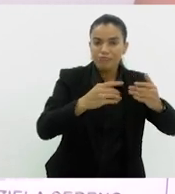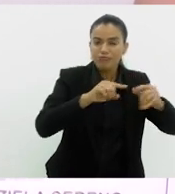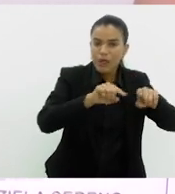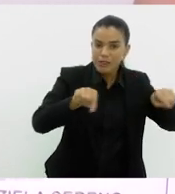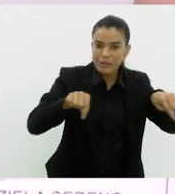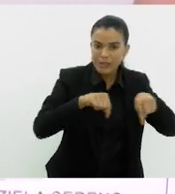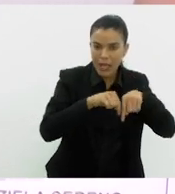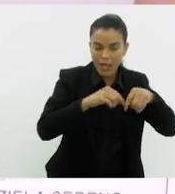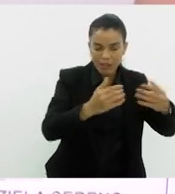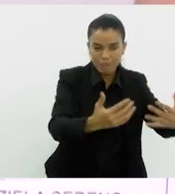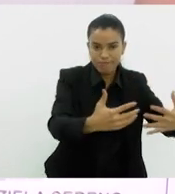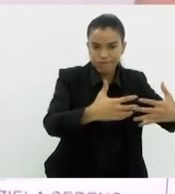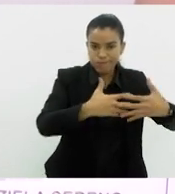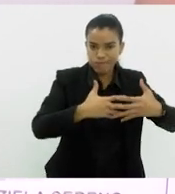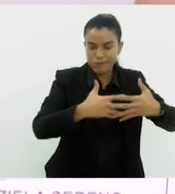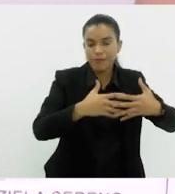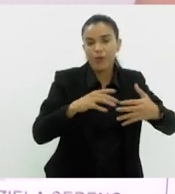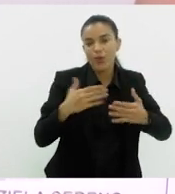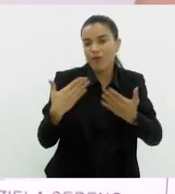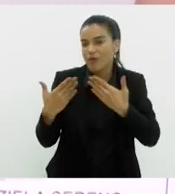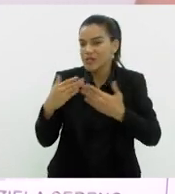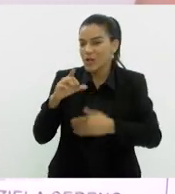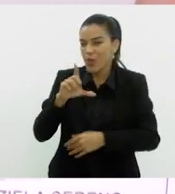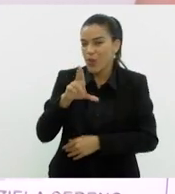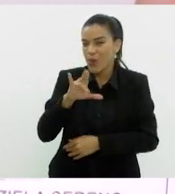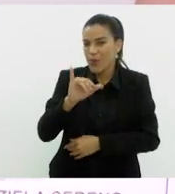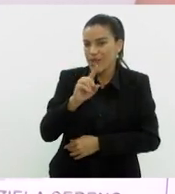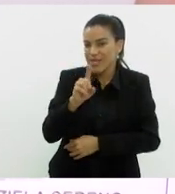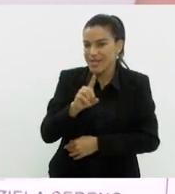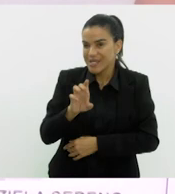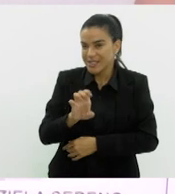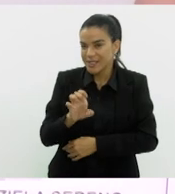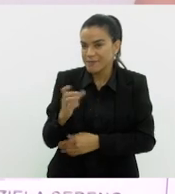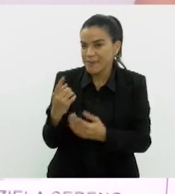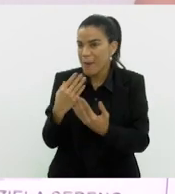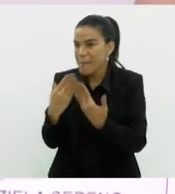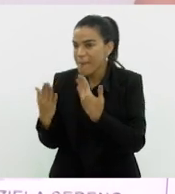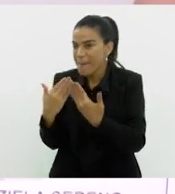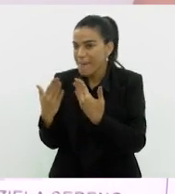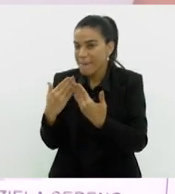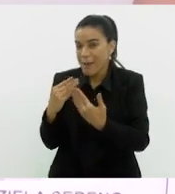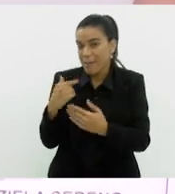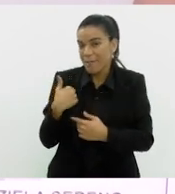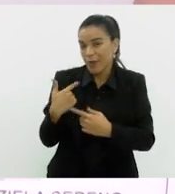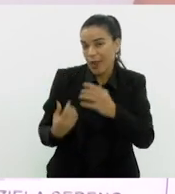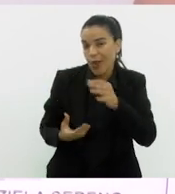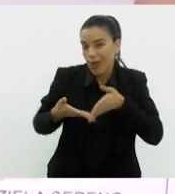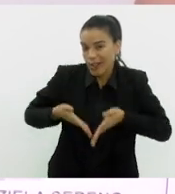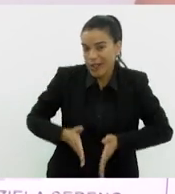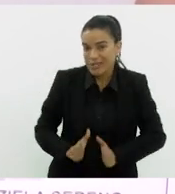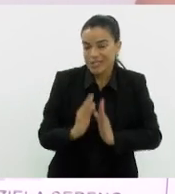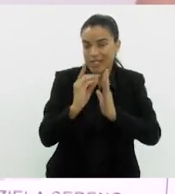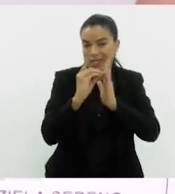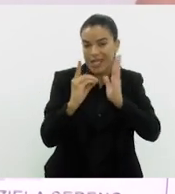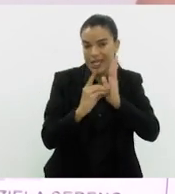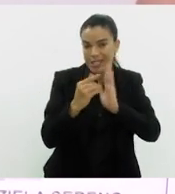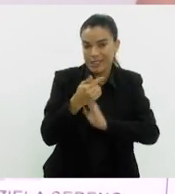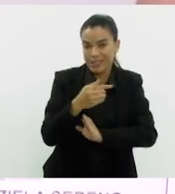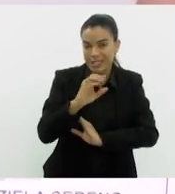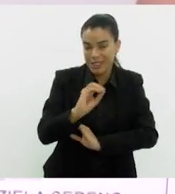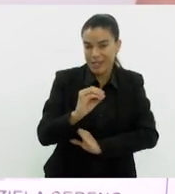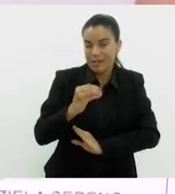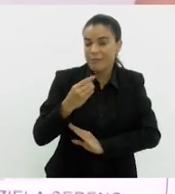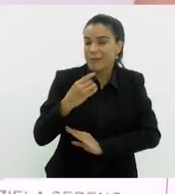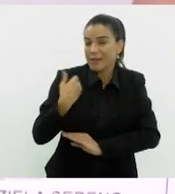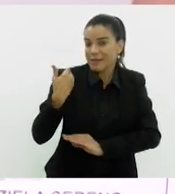né? Estava até conversando com a Luísa um pouco antes de começar a audiência, que eu sou da década de 70, né? Eu tenho